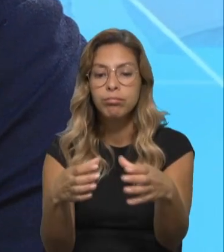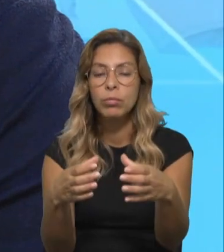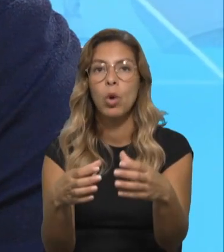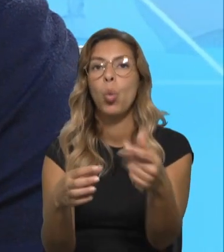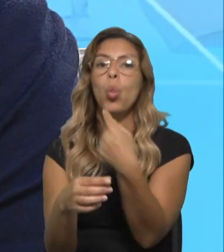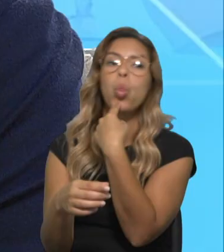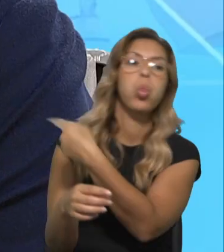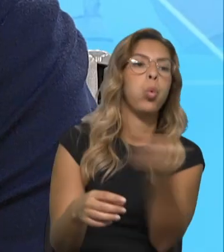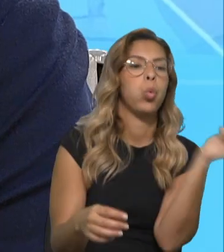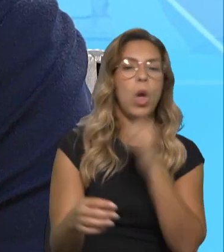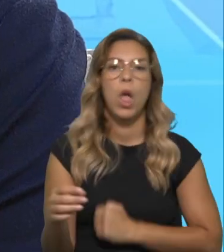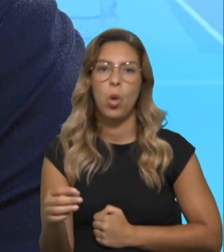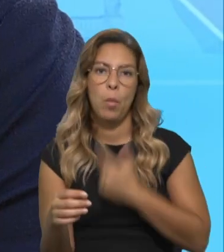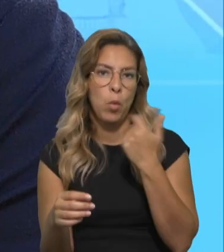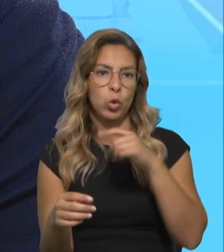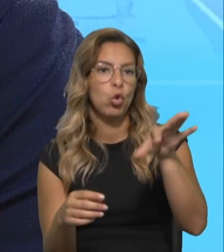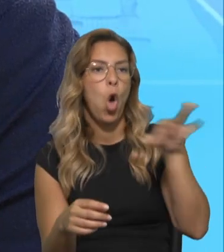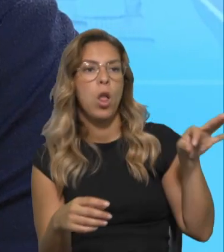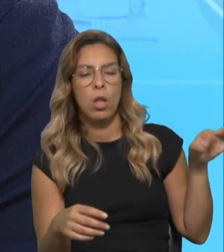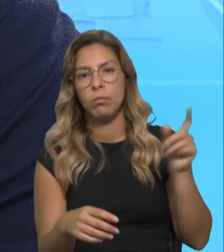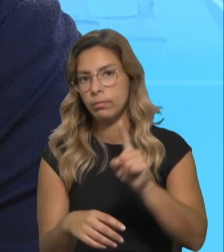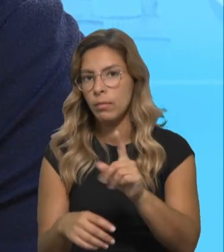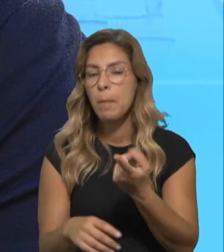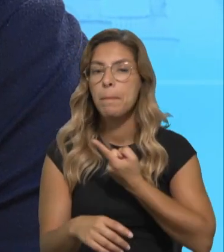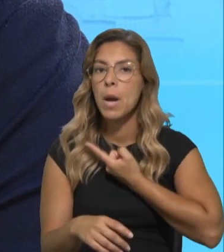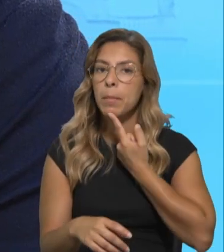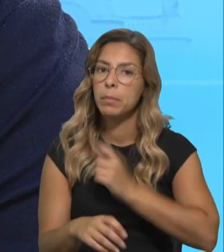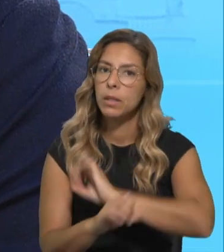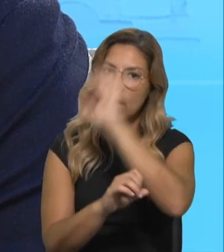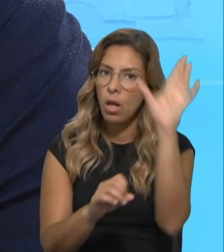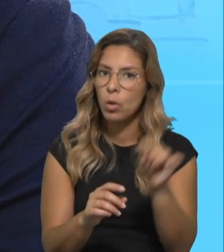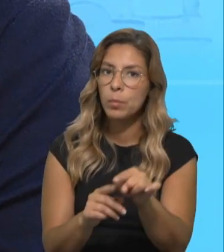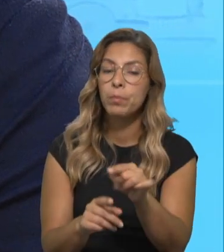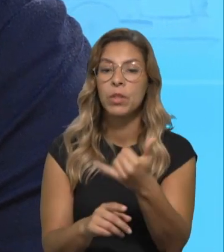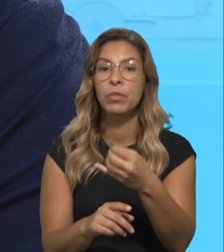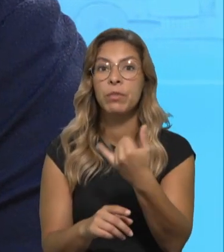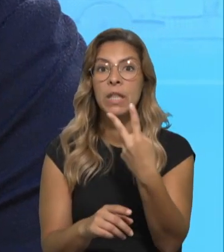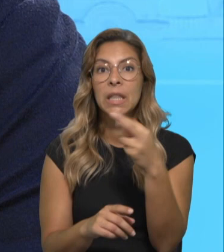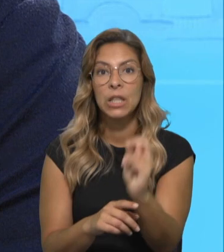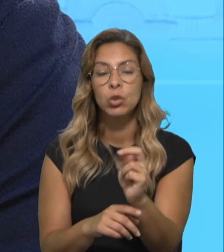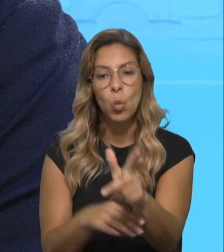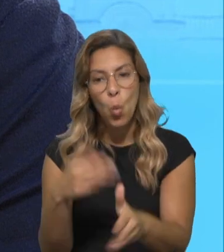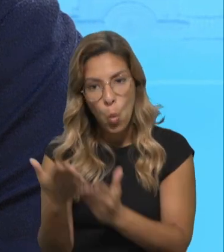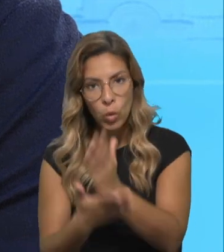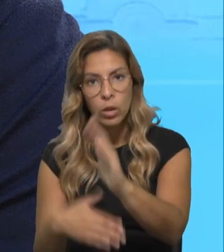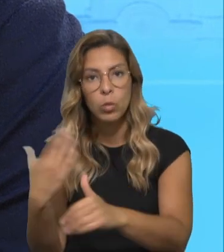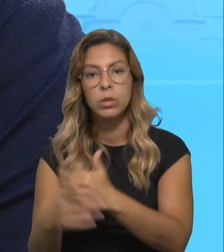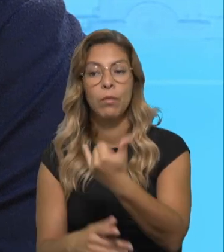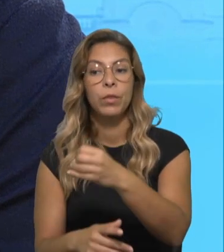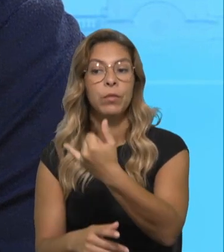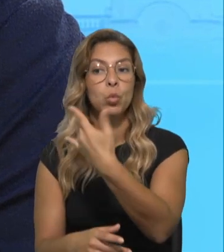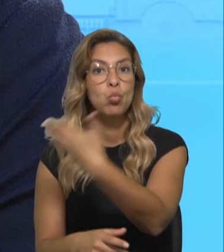os cristãos, mas tentei perceber em 2023 se havia uma continuidade em relação a 2021 e